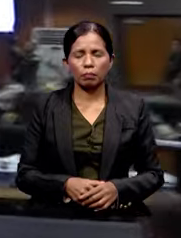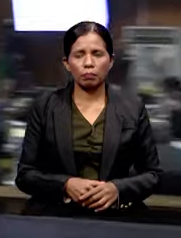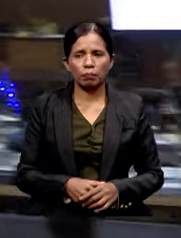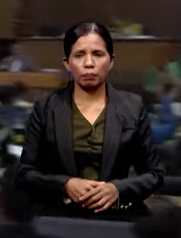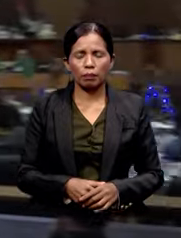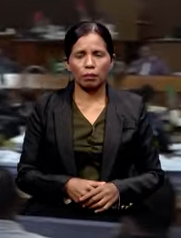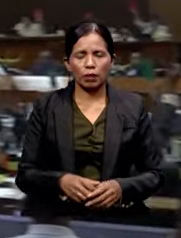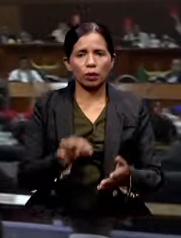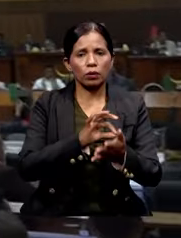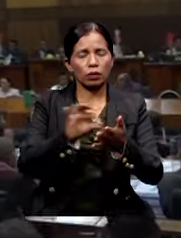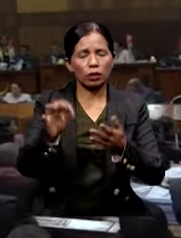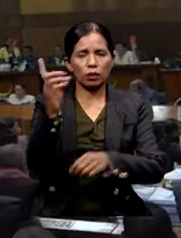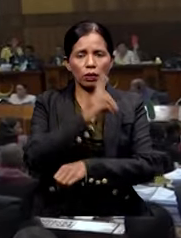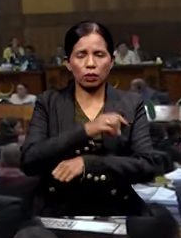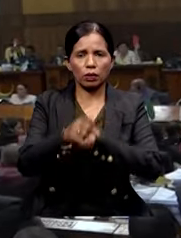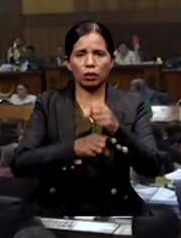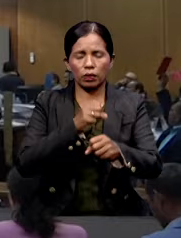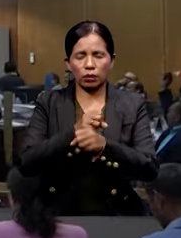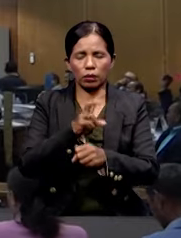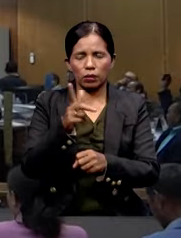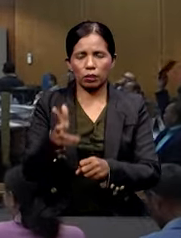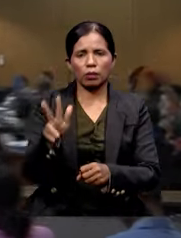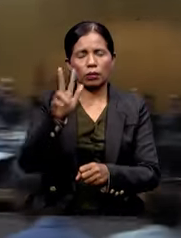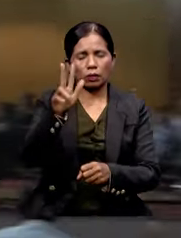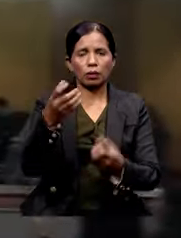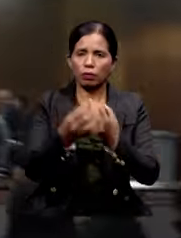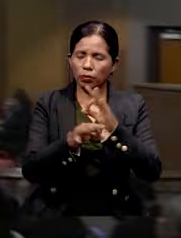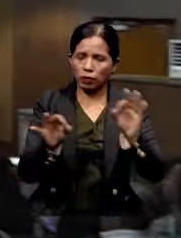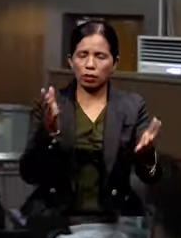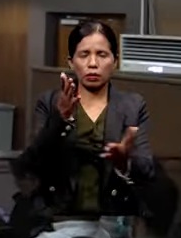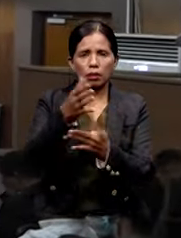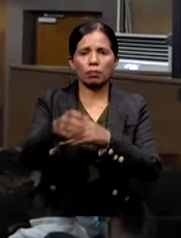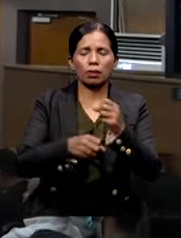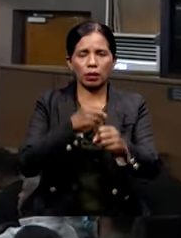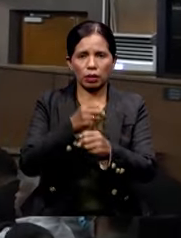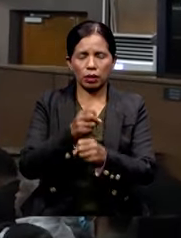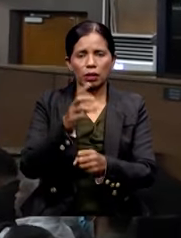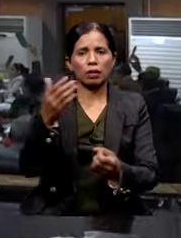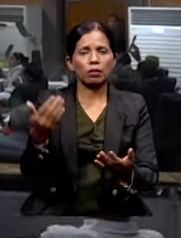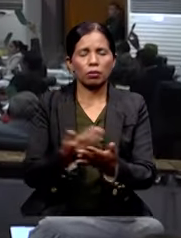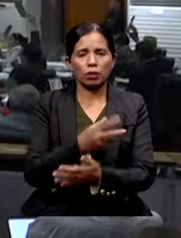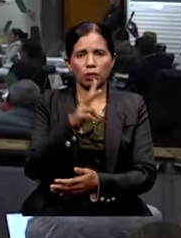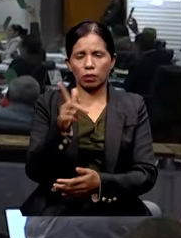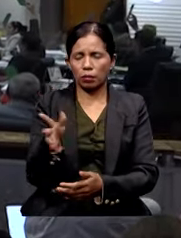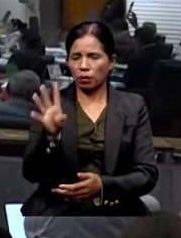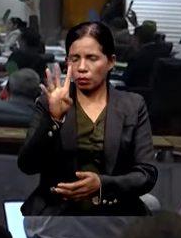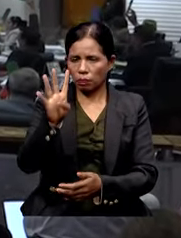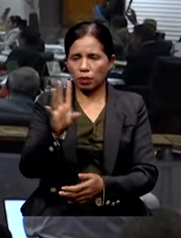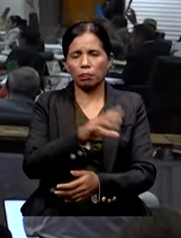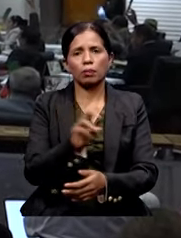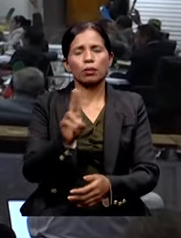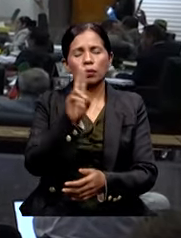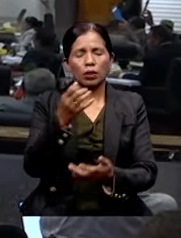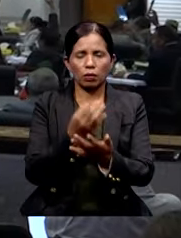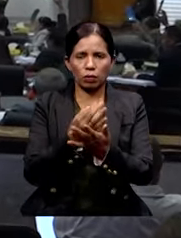Sura de tlorun atu tina rihun rua nulu recin tolu remata notama batia în fon tina rihun rua nulu recin hat, mai bez execução